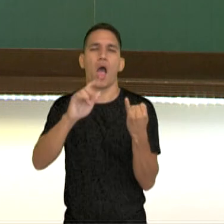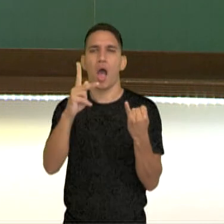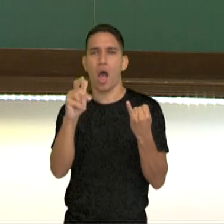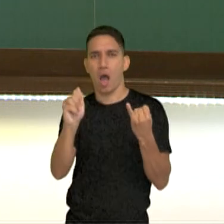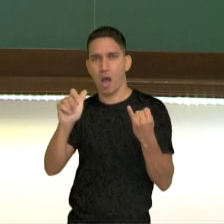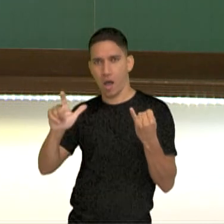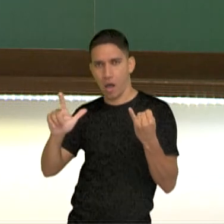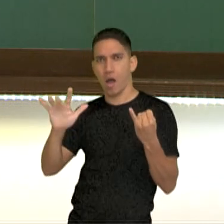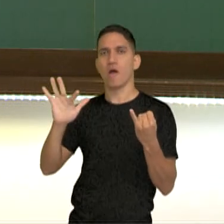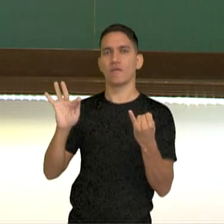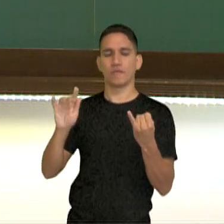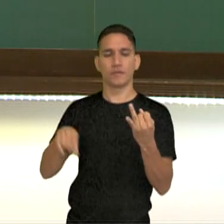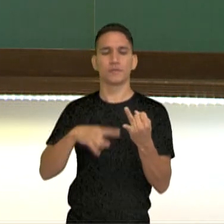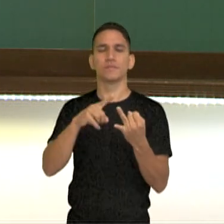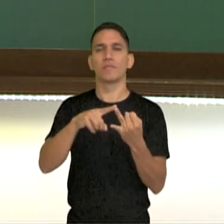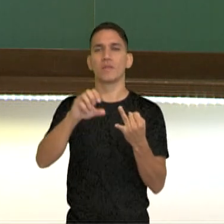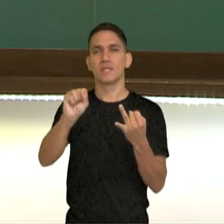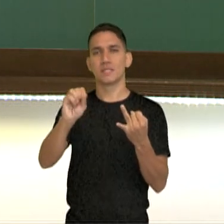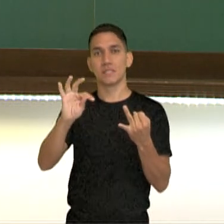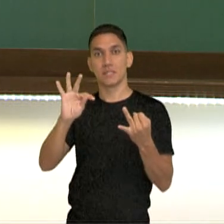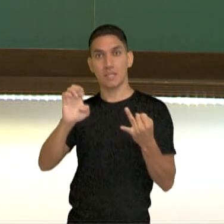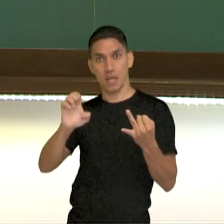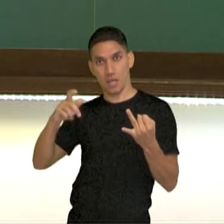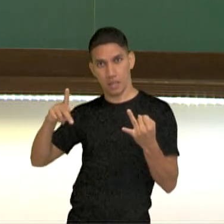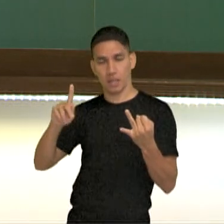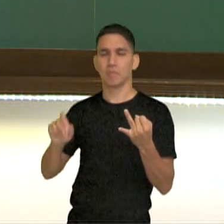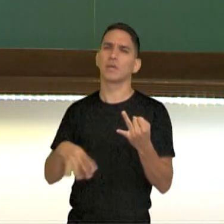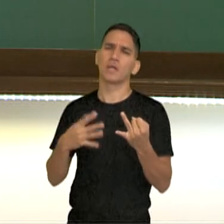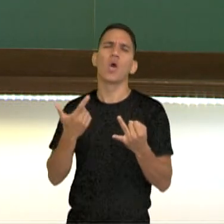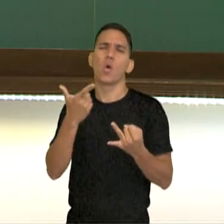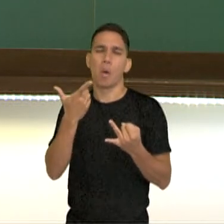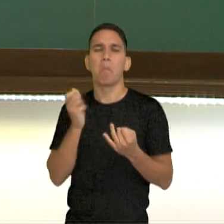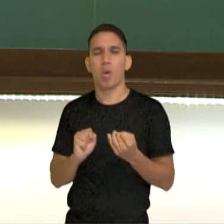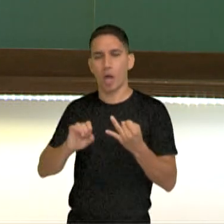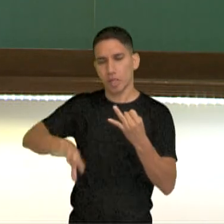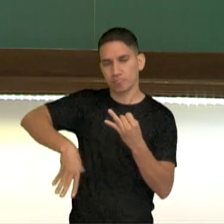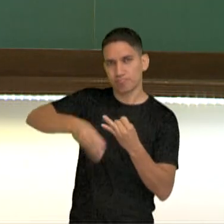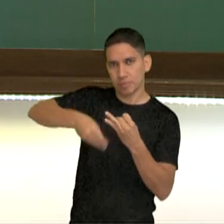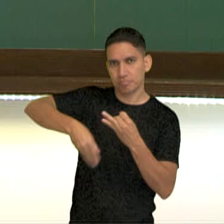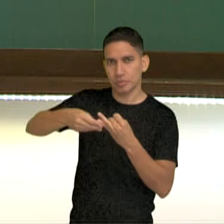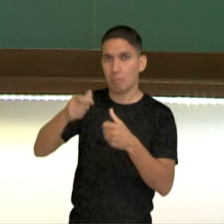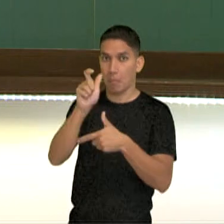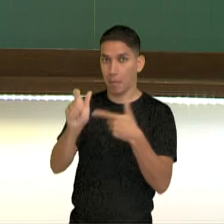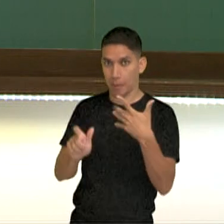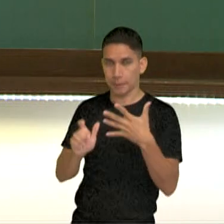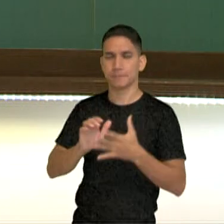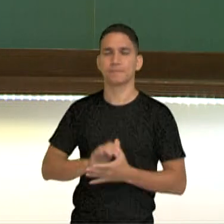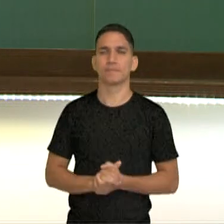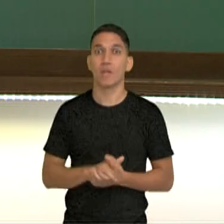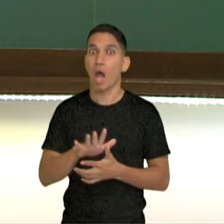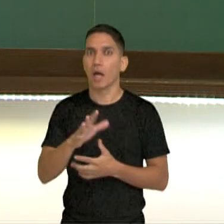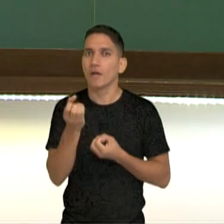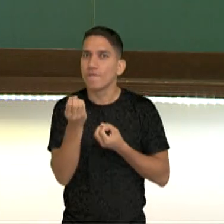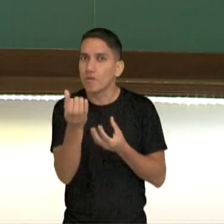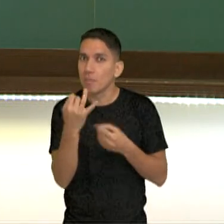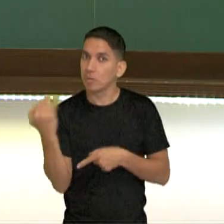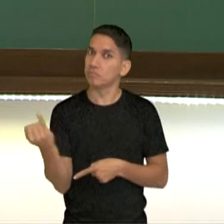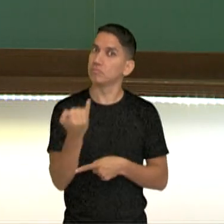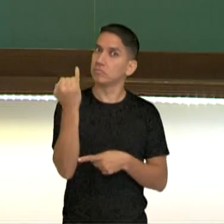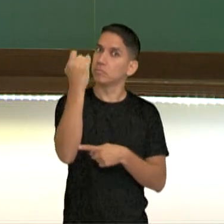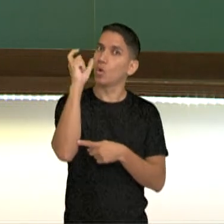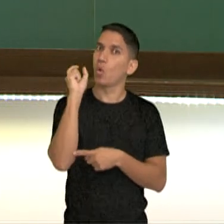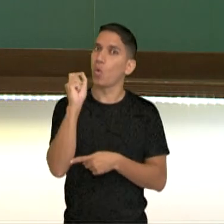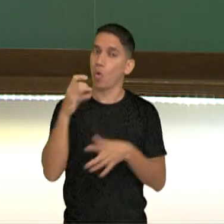né? Então, que a gente pode colocar aí nessas palavrinhas. Informação importante, pessoal, para